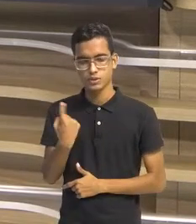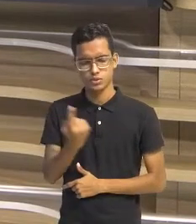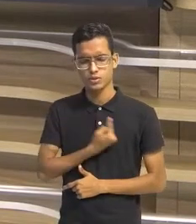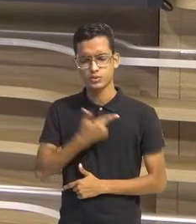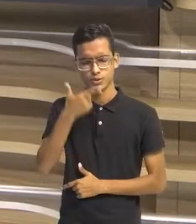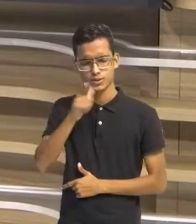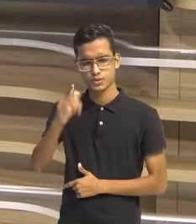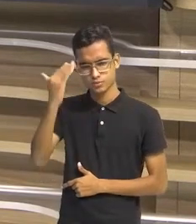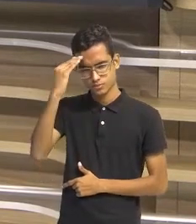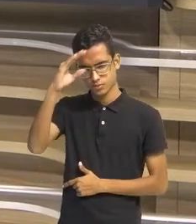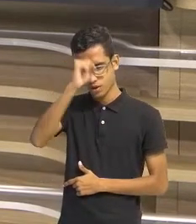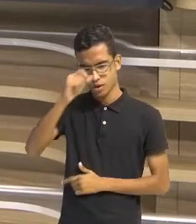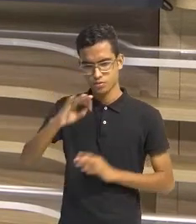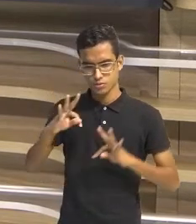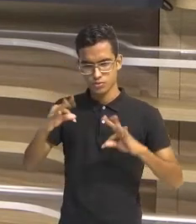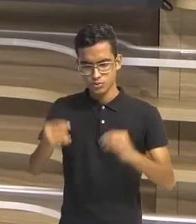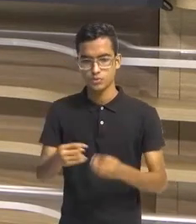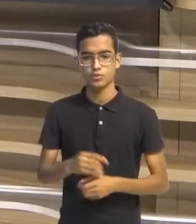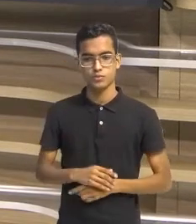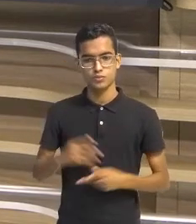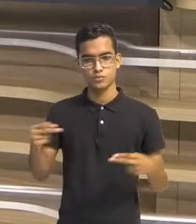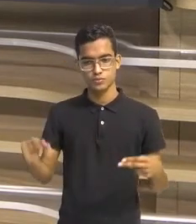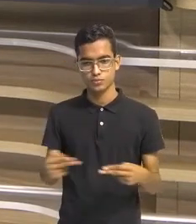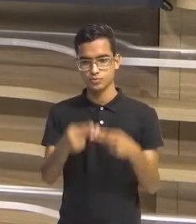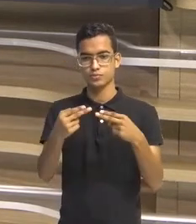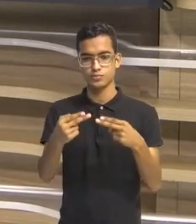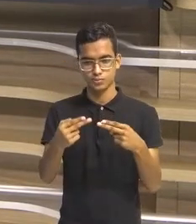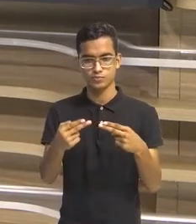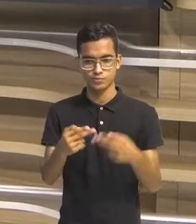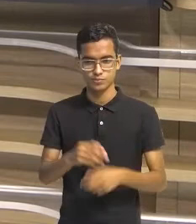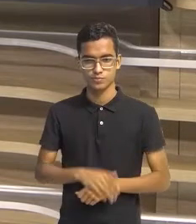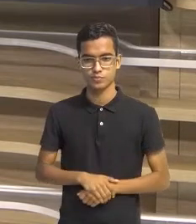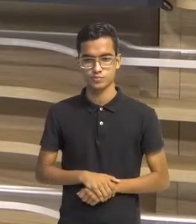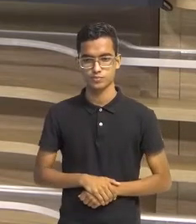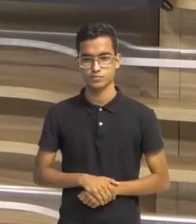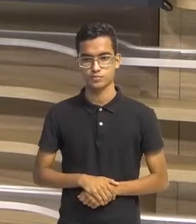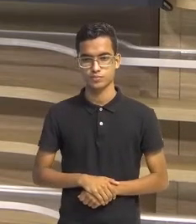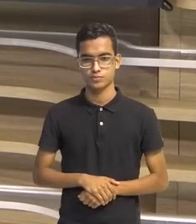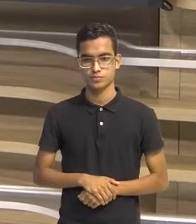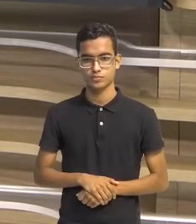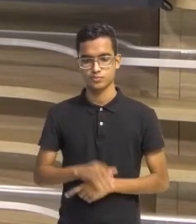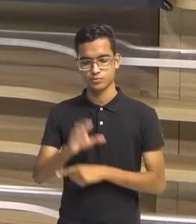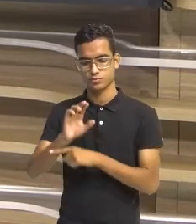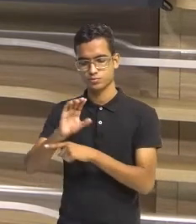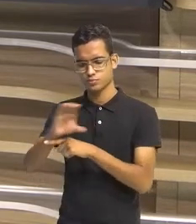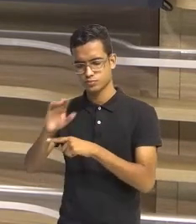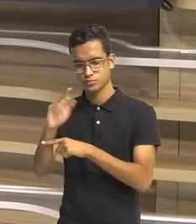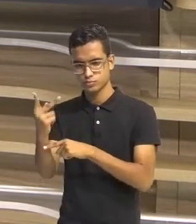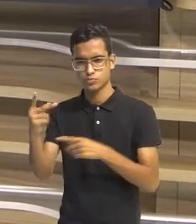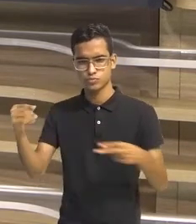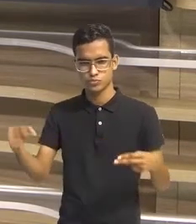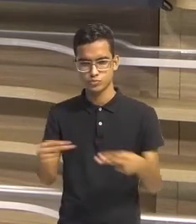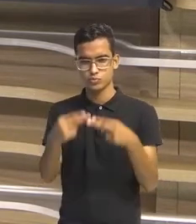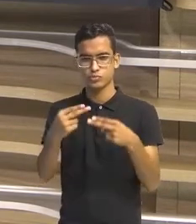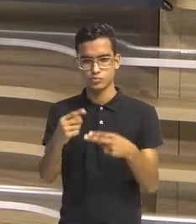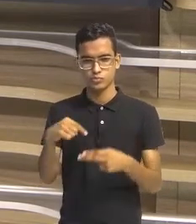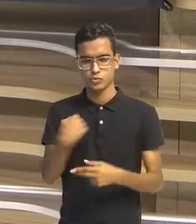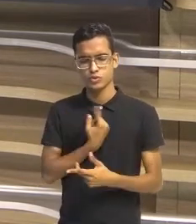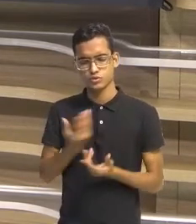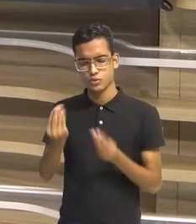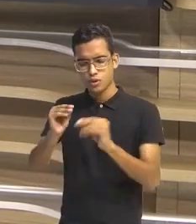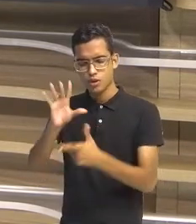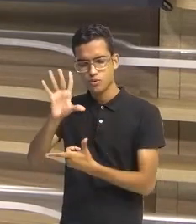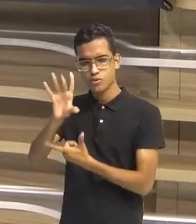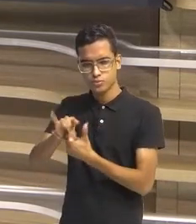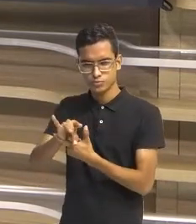nomenclatura dos compostos com dupla ligação, né? Dos hidrocarbonetos com dupla ligação, que aí a gente tem que colocar o infixo, né? Aquela parte